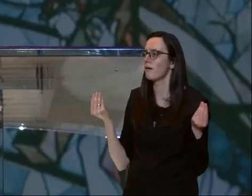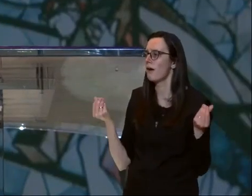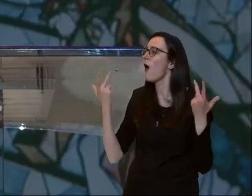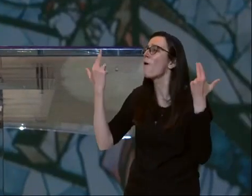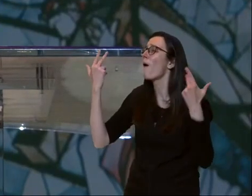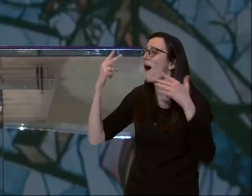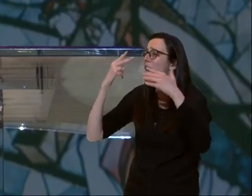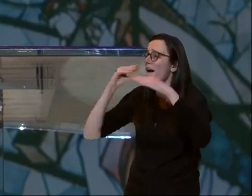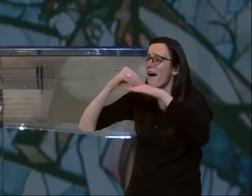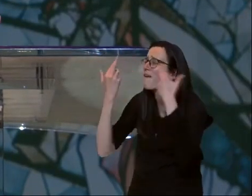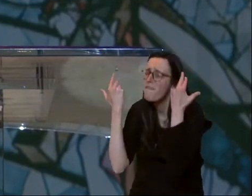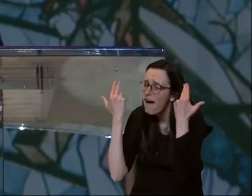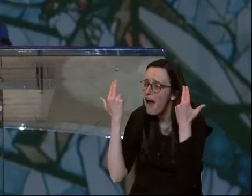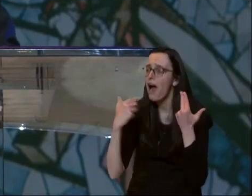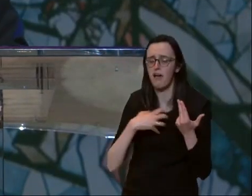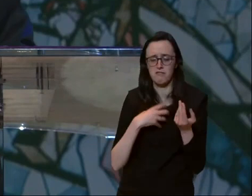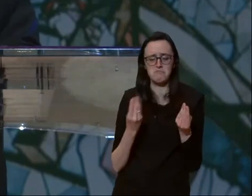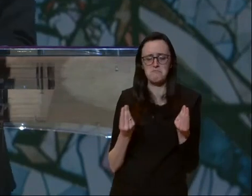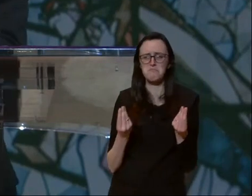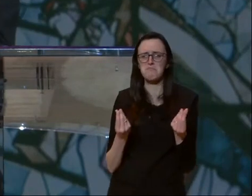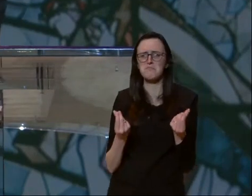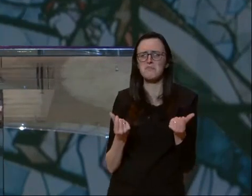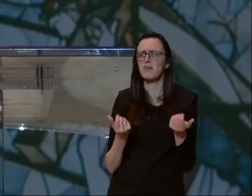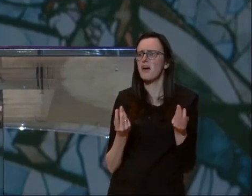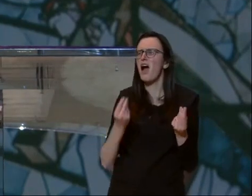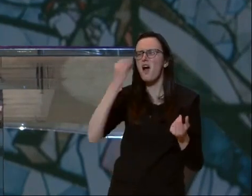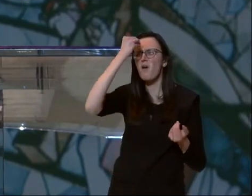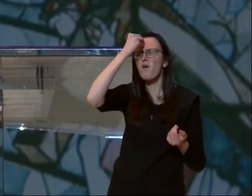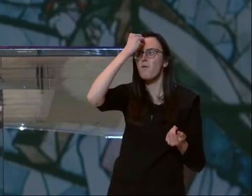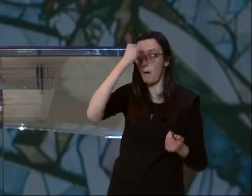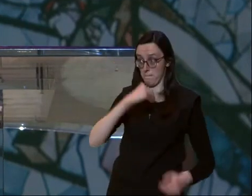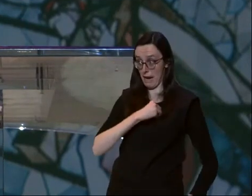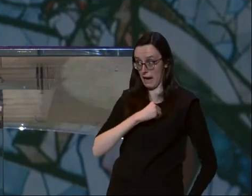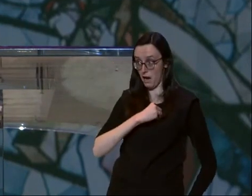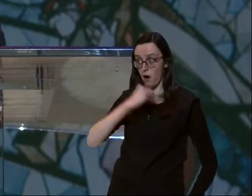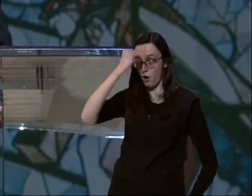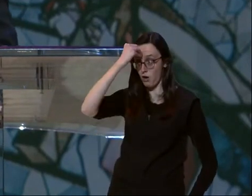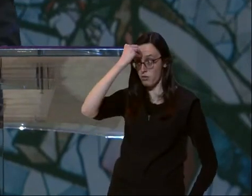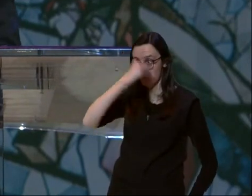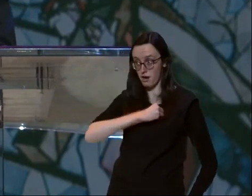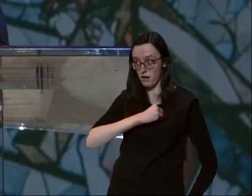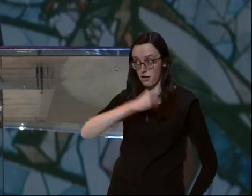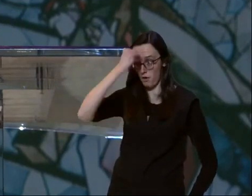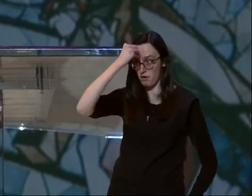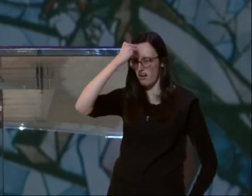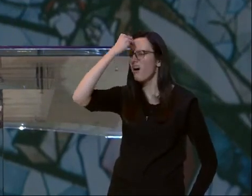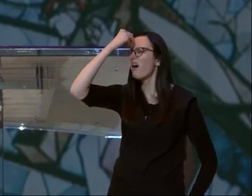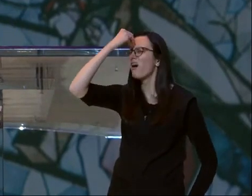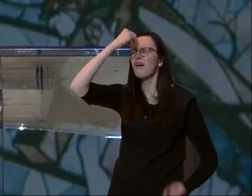não há arrependimento, que não há culpa. É algo que se tornou normal na nossa vida.